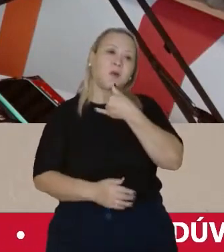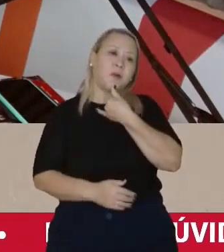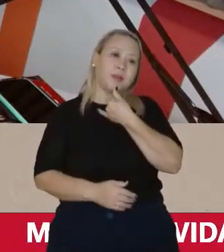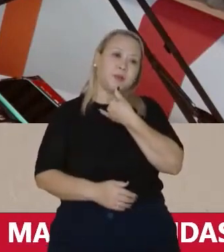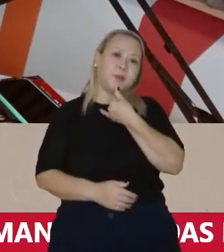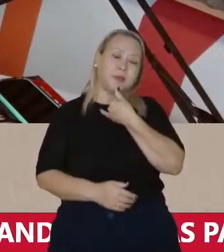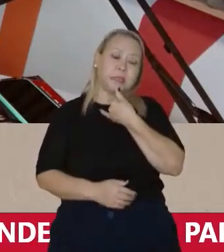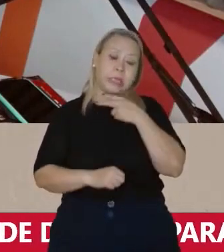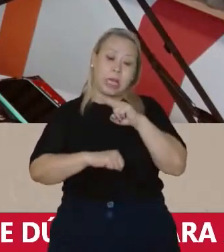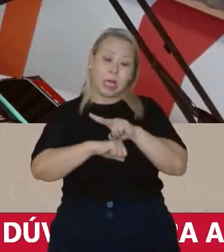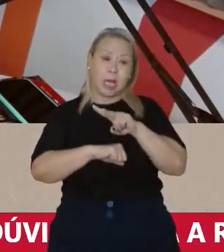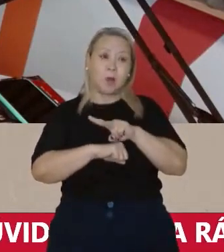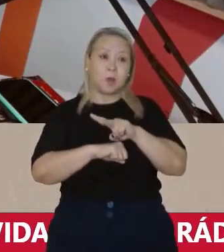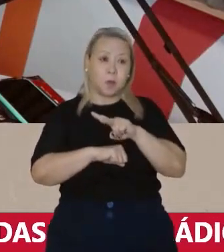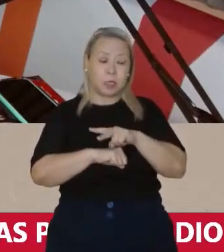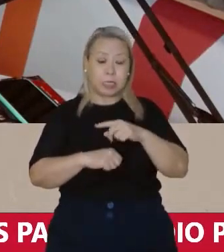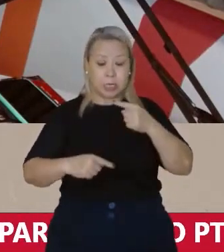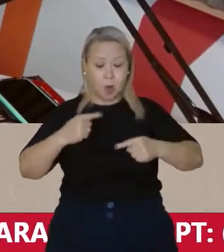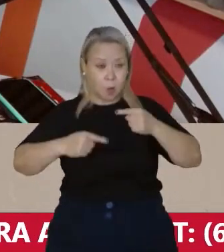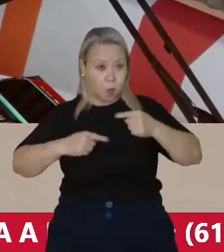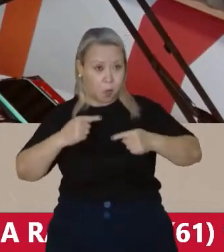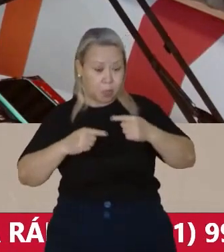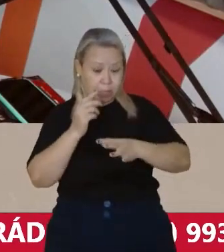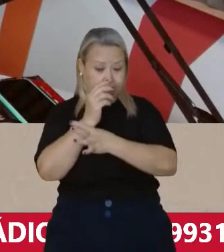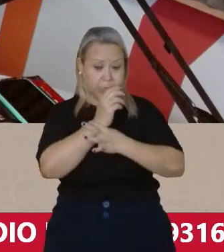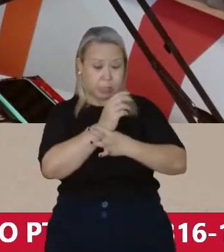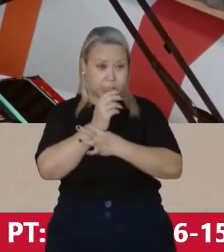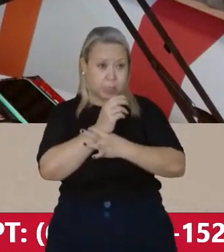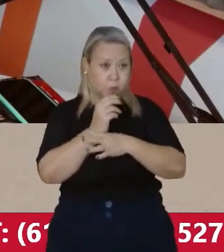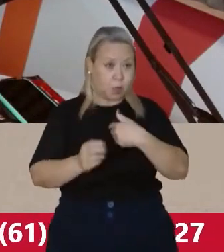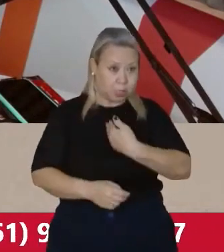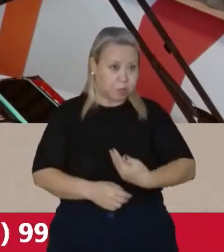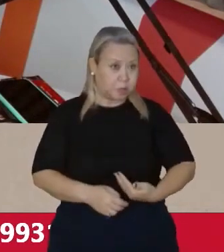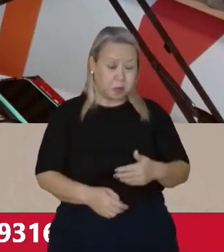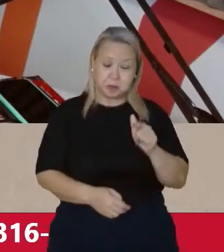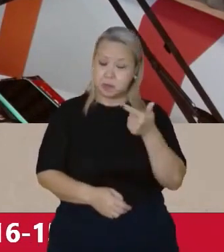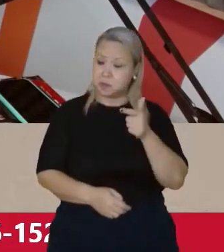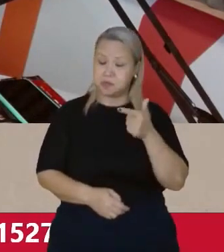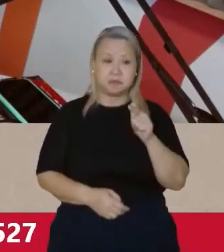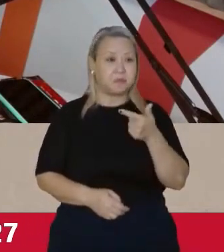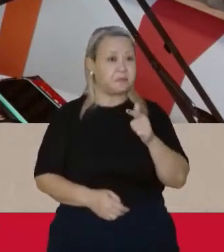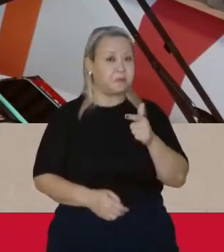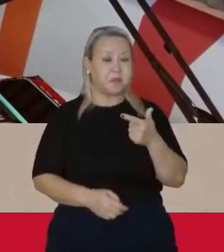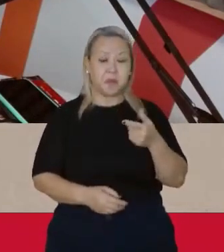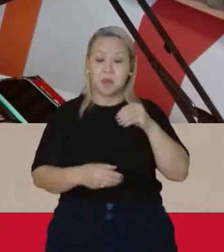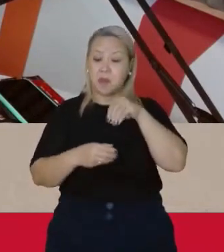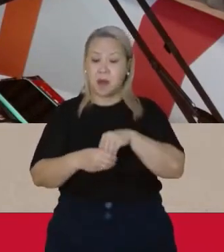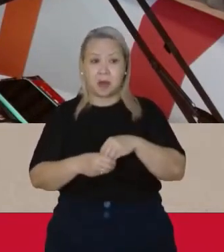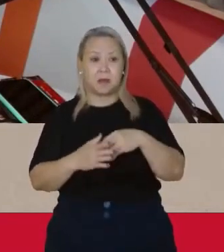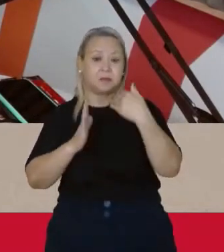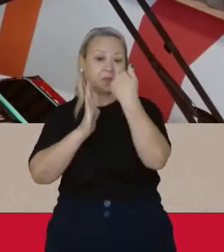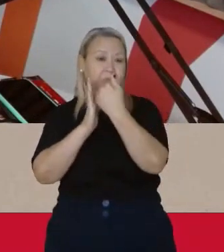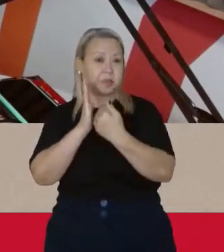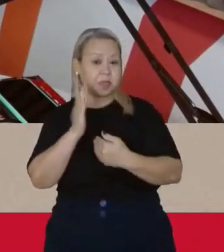a proteção política, né, a segurança pública não dá, dentro de alguns bairros,